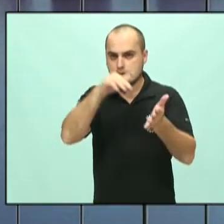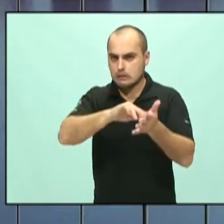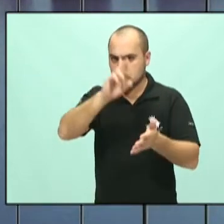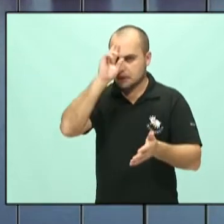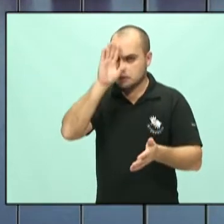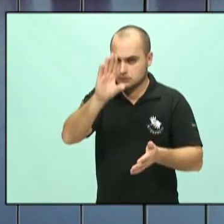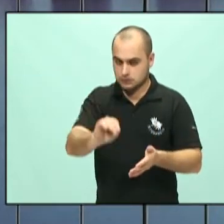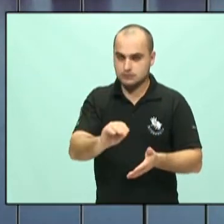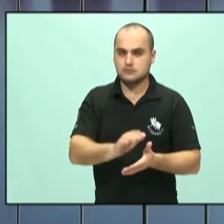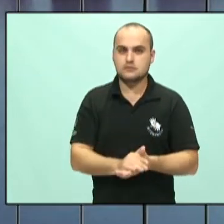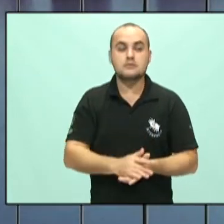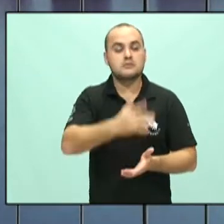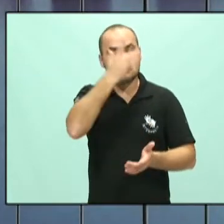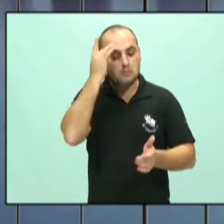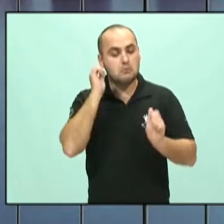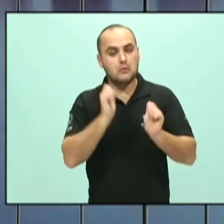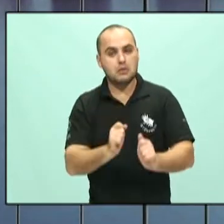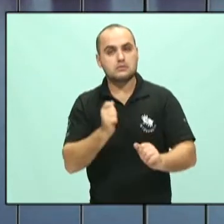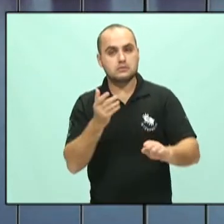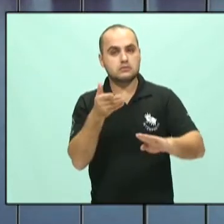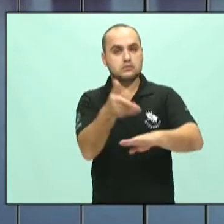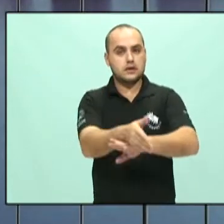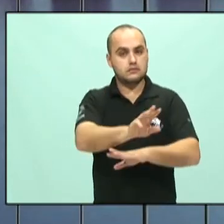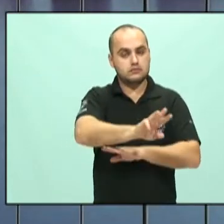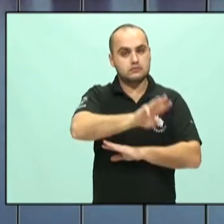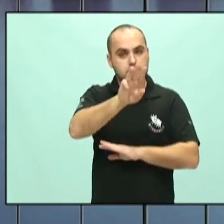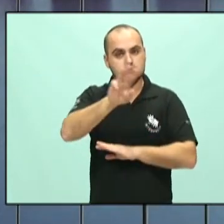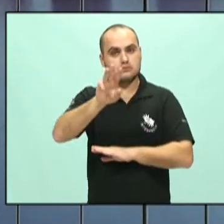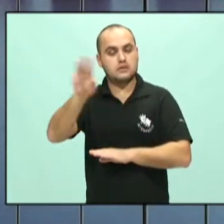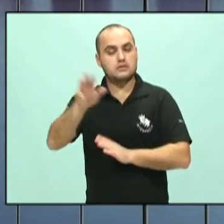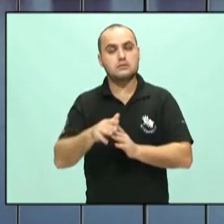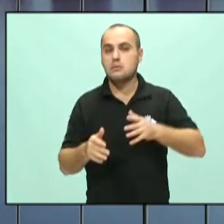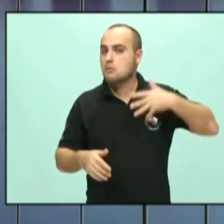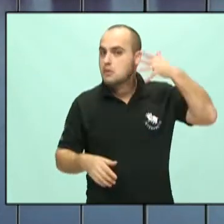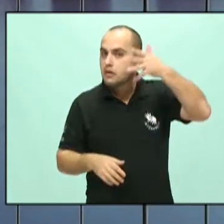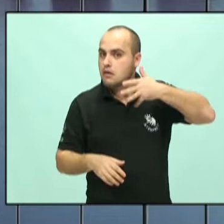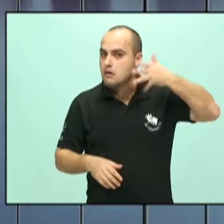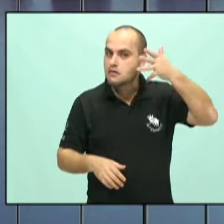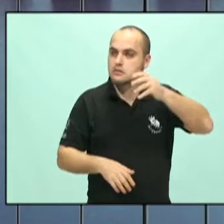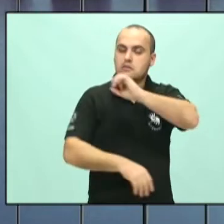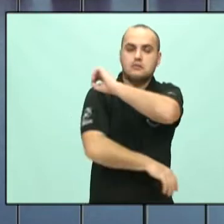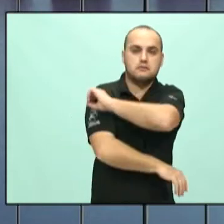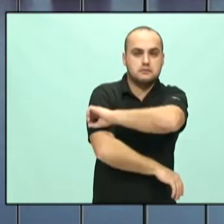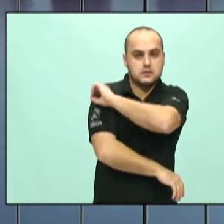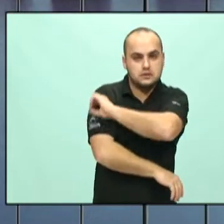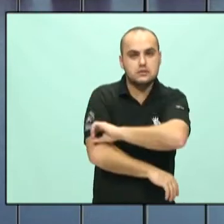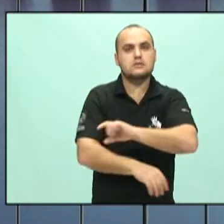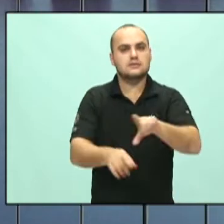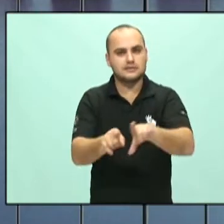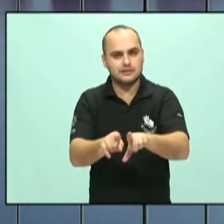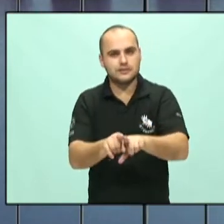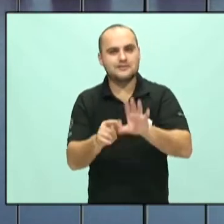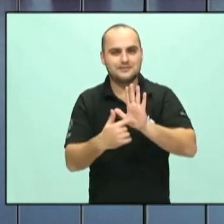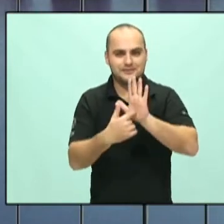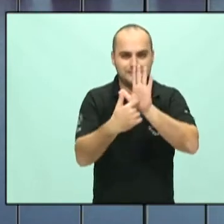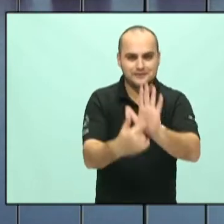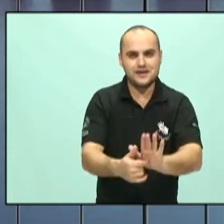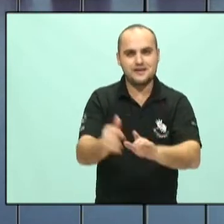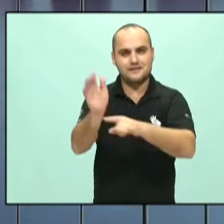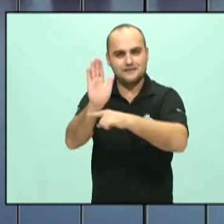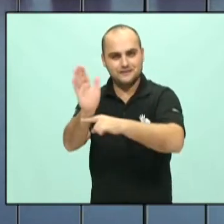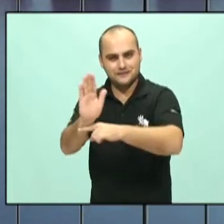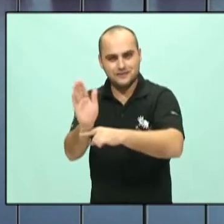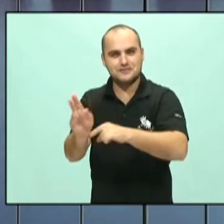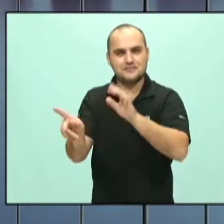As pessoas podem acessar o site da Univali e fazer as inscrições tanto para as palestras, quanto para as oficinas, quanto para acompanhar a exibição dessa